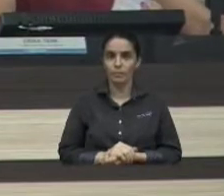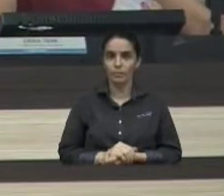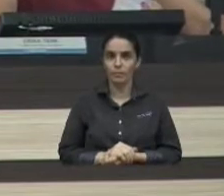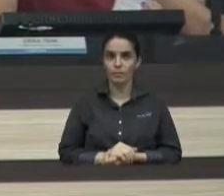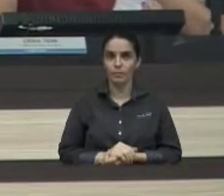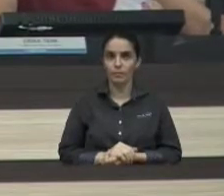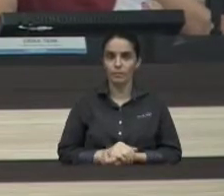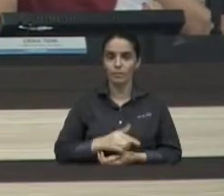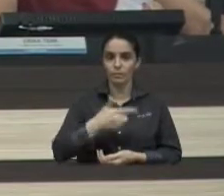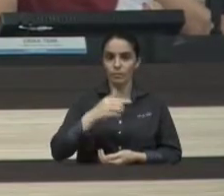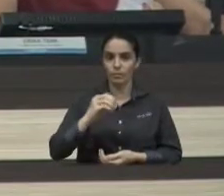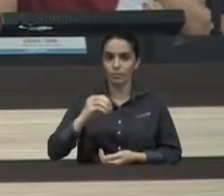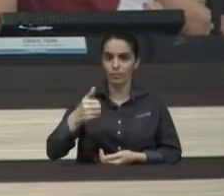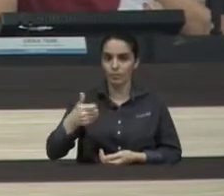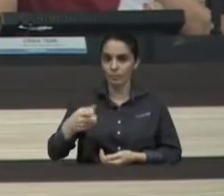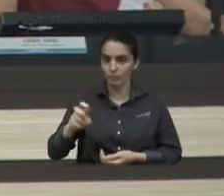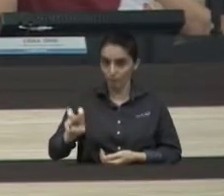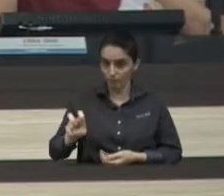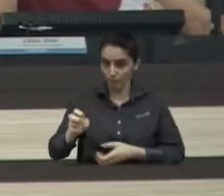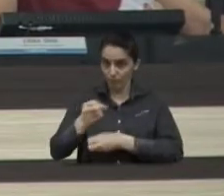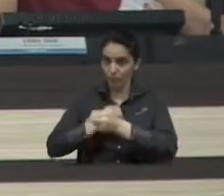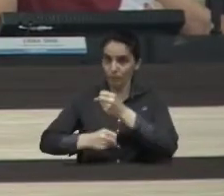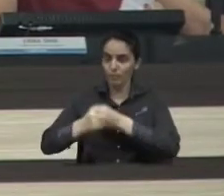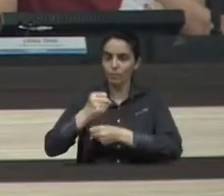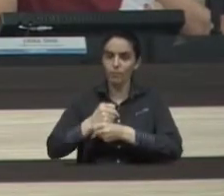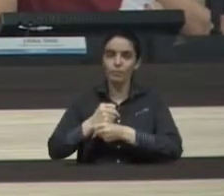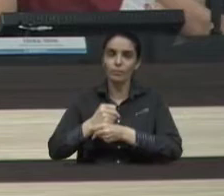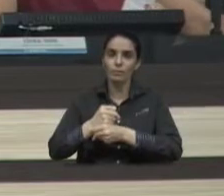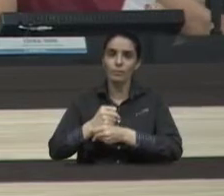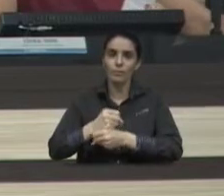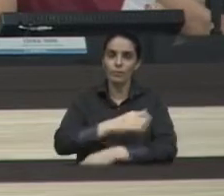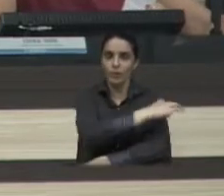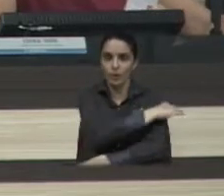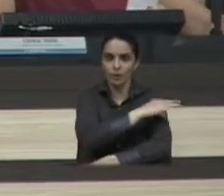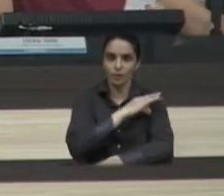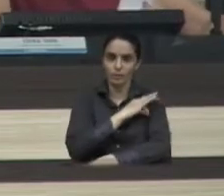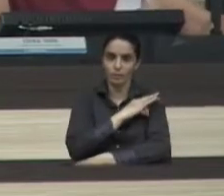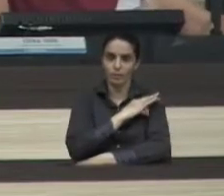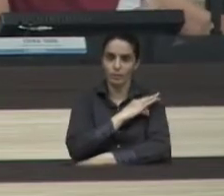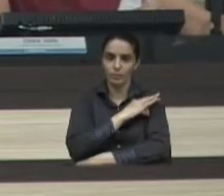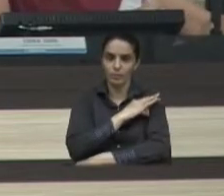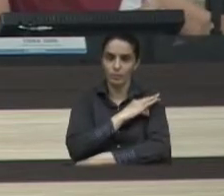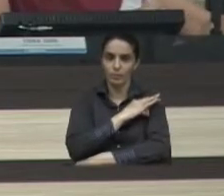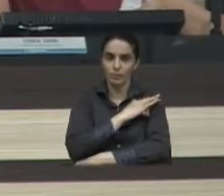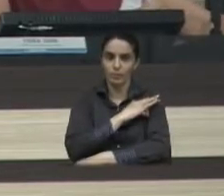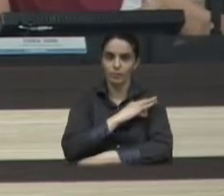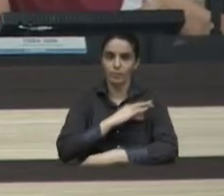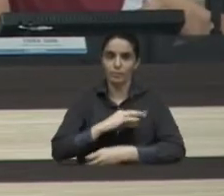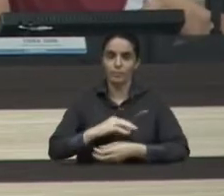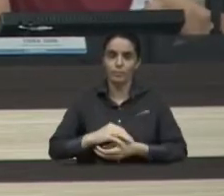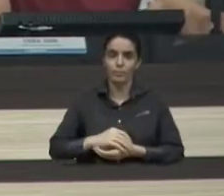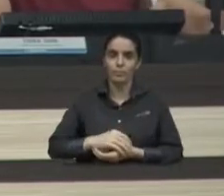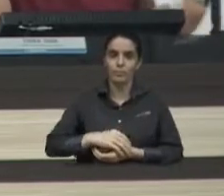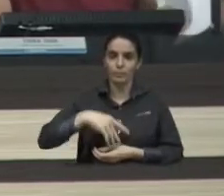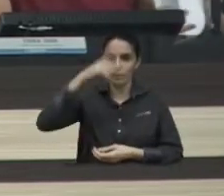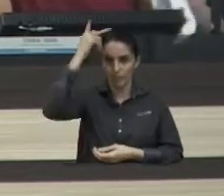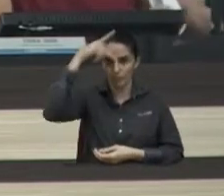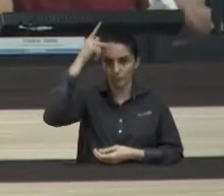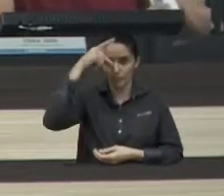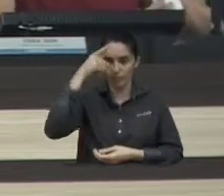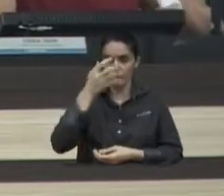em 2015, o prefeito na época, Paulo Radich, tentou tirar a TV Cultura do